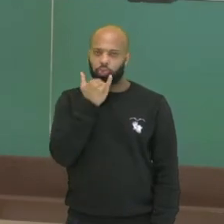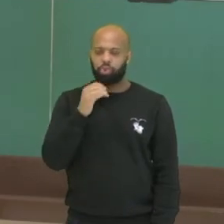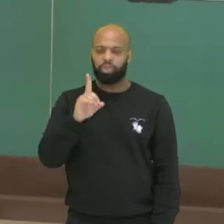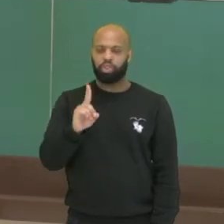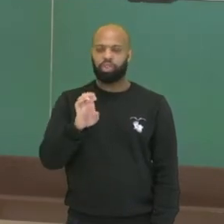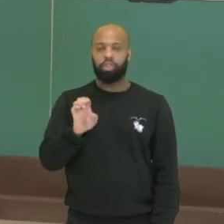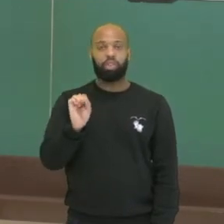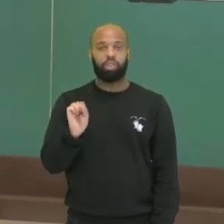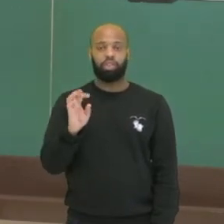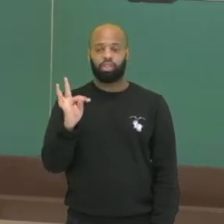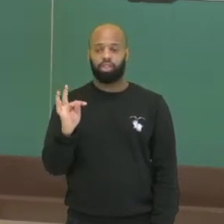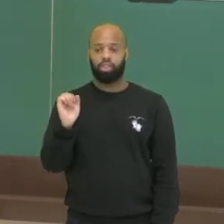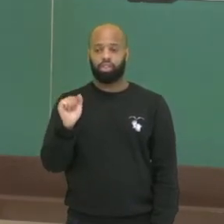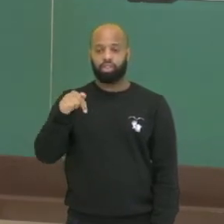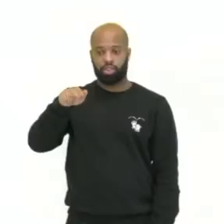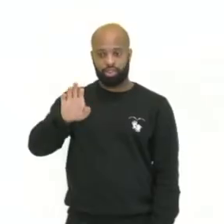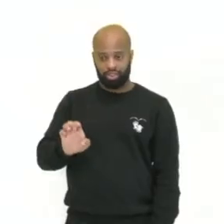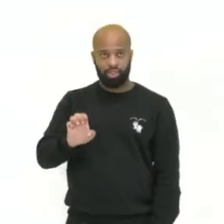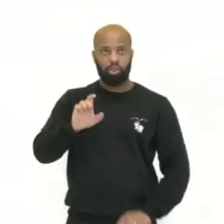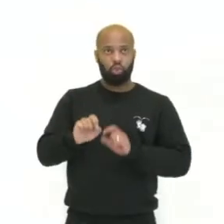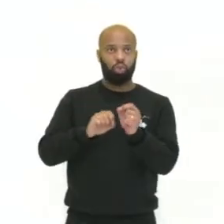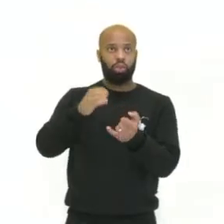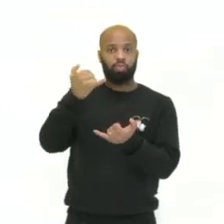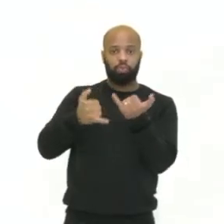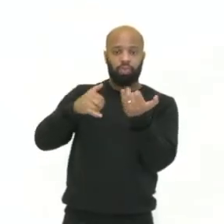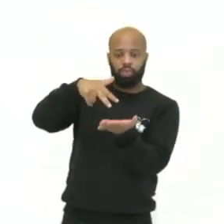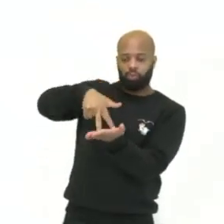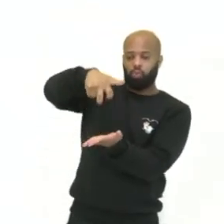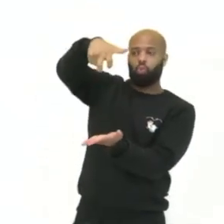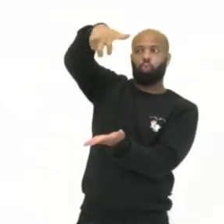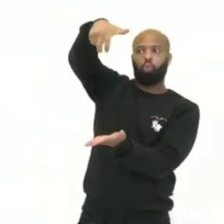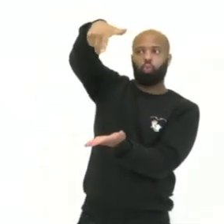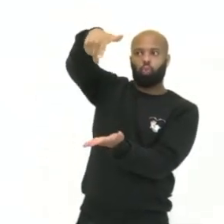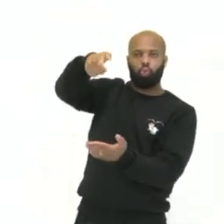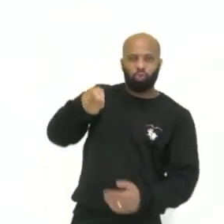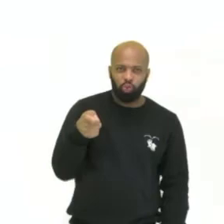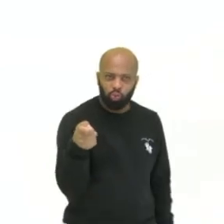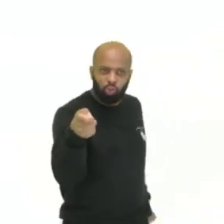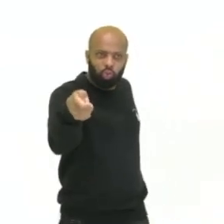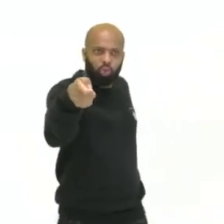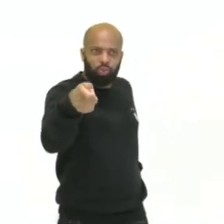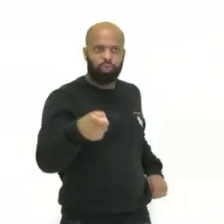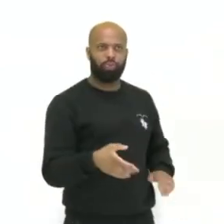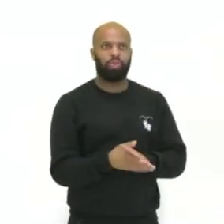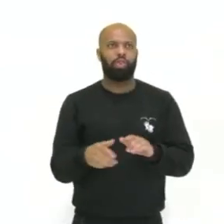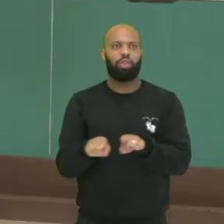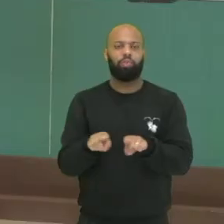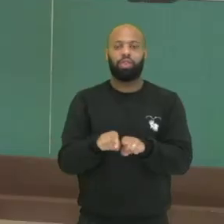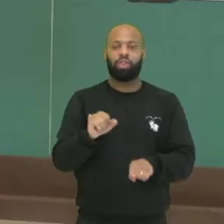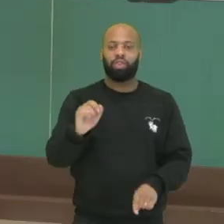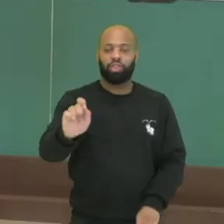o contra-ataque, você está sendo atacado e de repente você ataca o seu adversário.